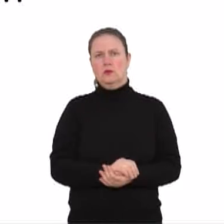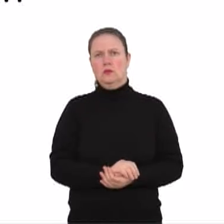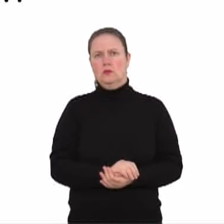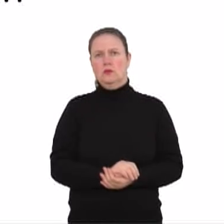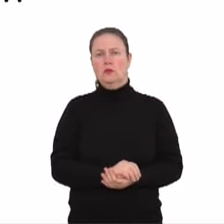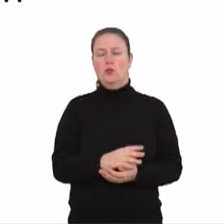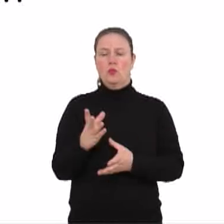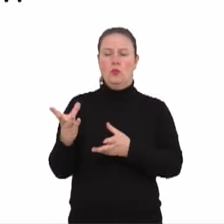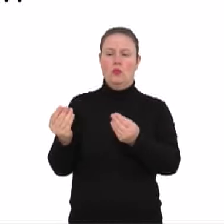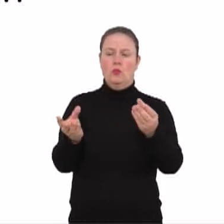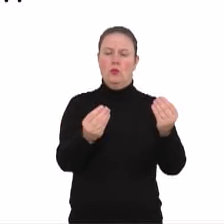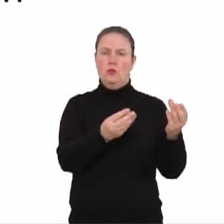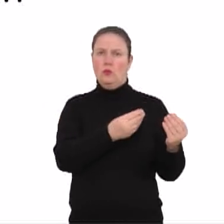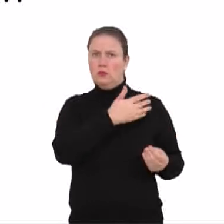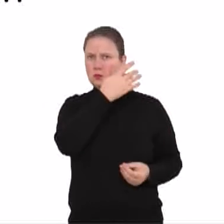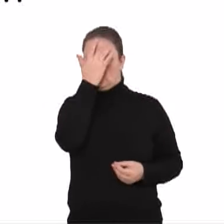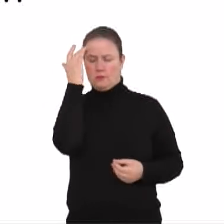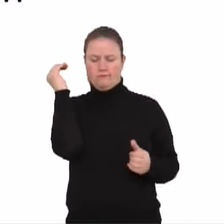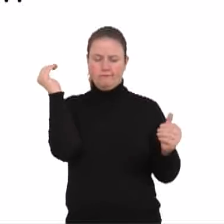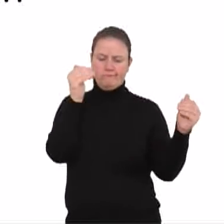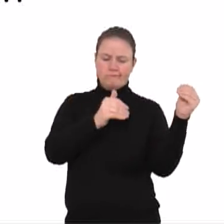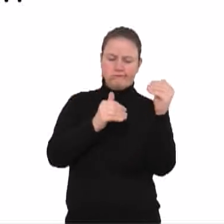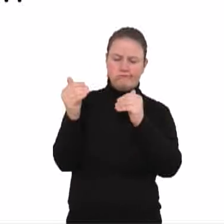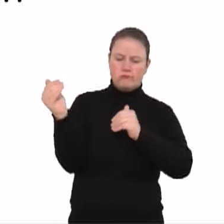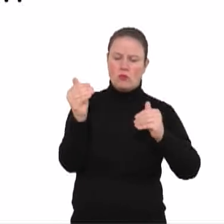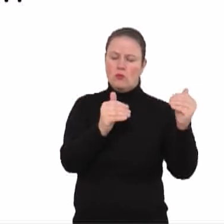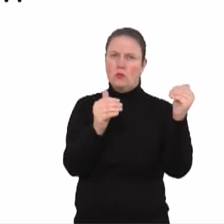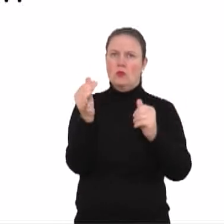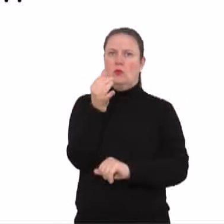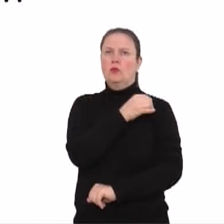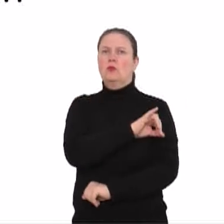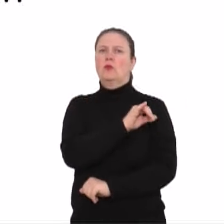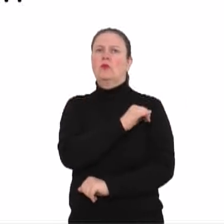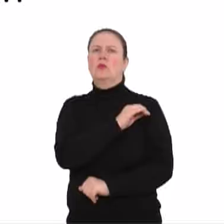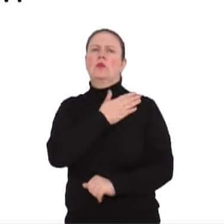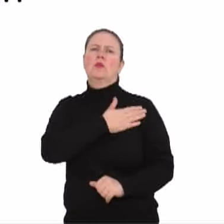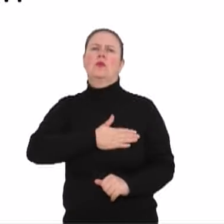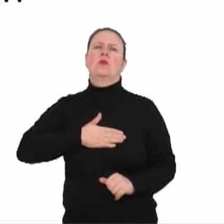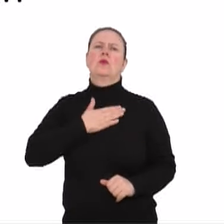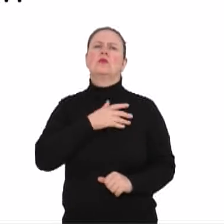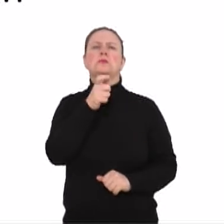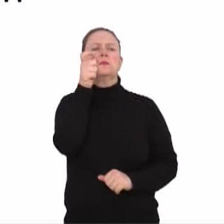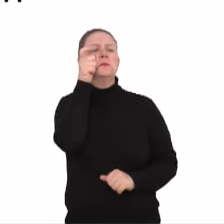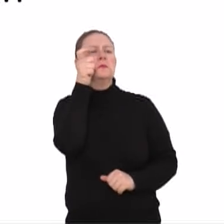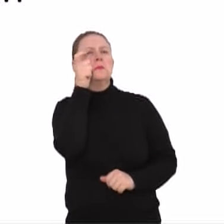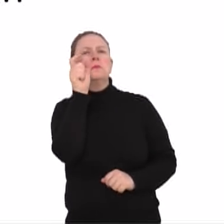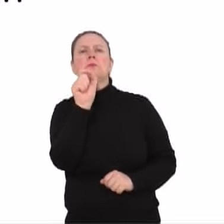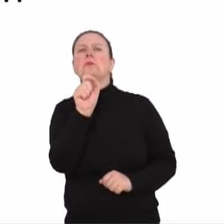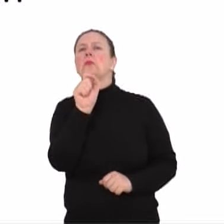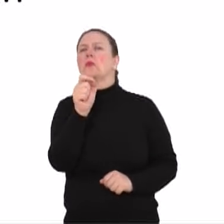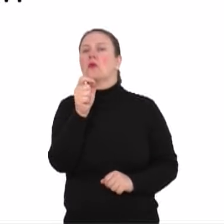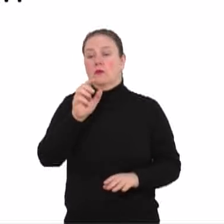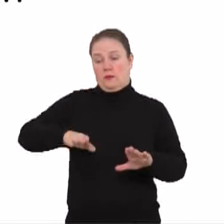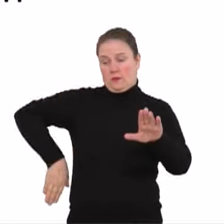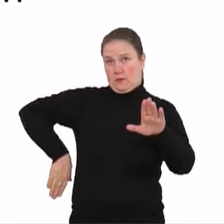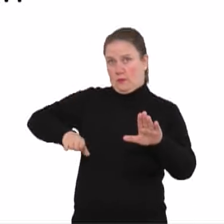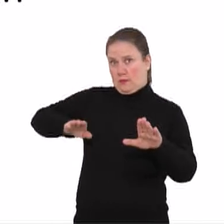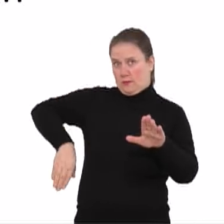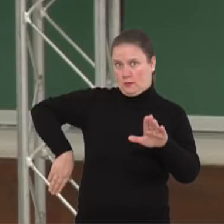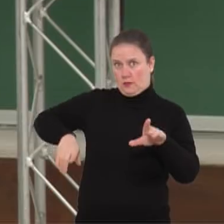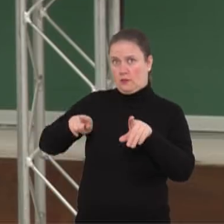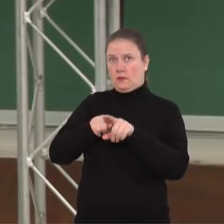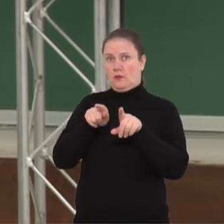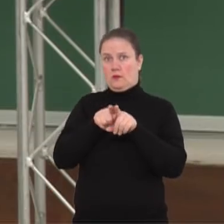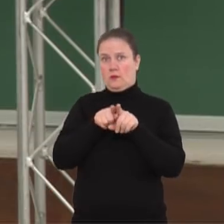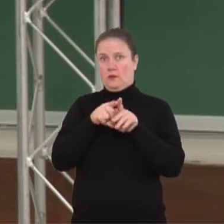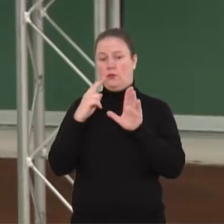Muitas pessoas viajam para o Rio de Janeiro por quê? O que eles gostam de ver lá no Rio de Janeiro? As praias, né? Que aqui então o